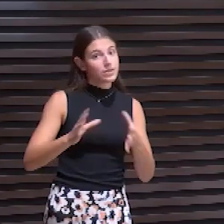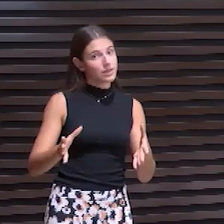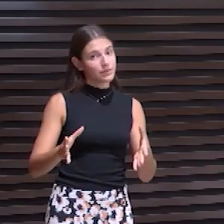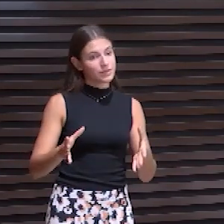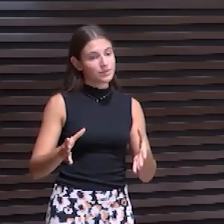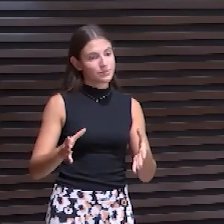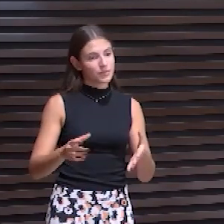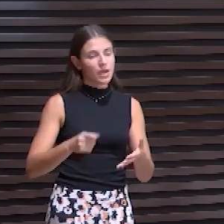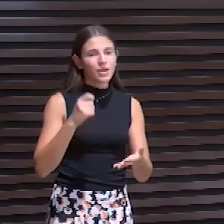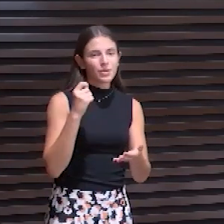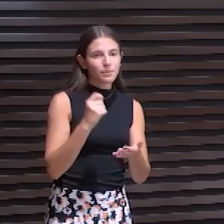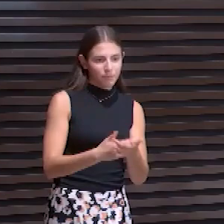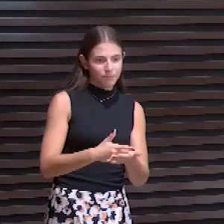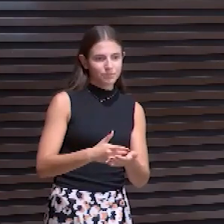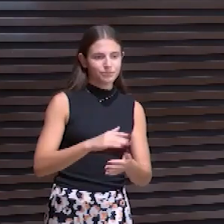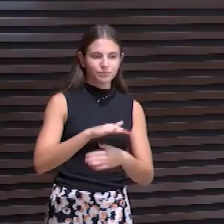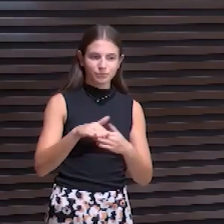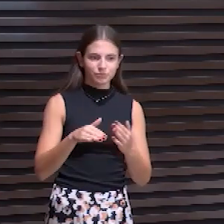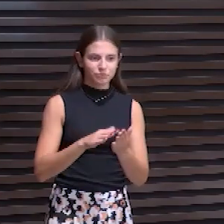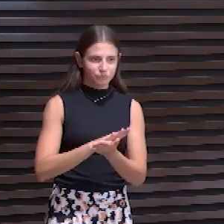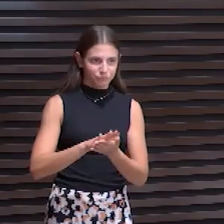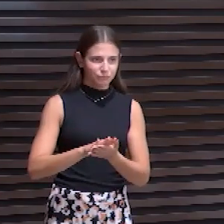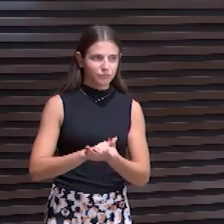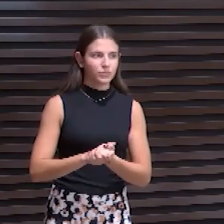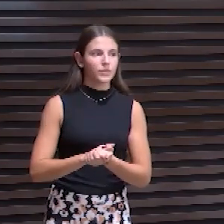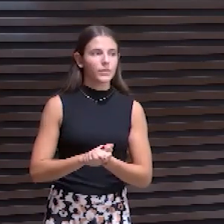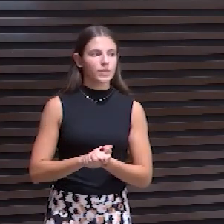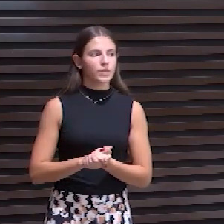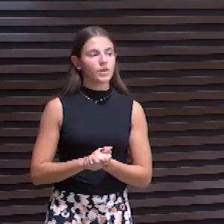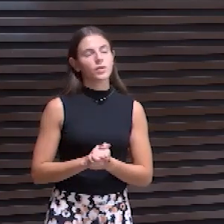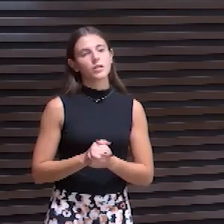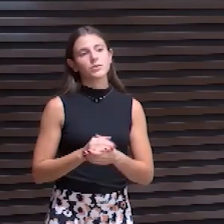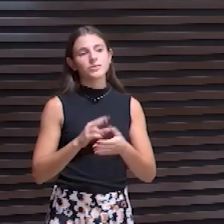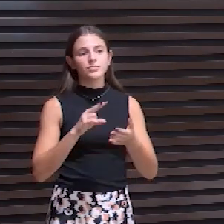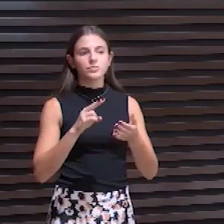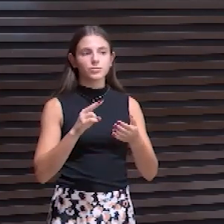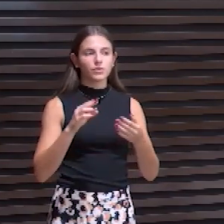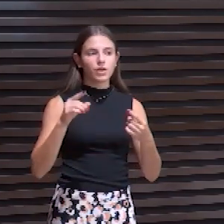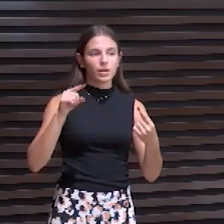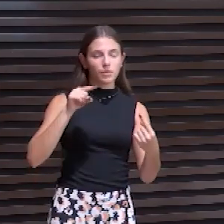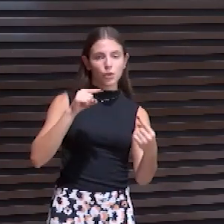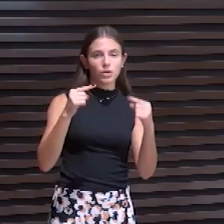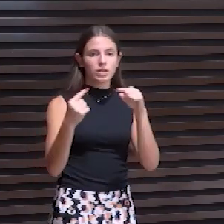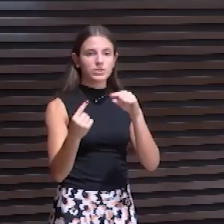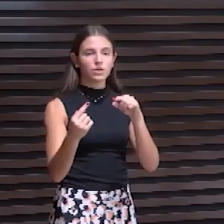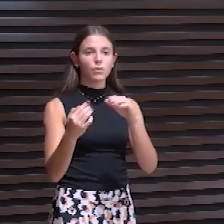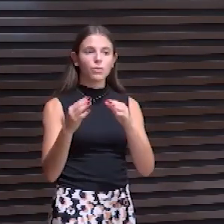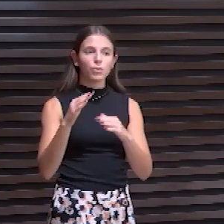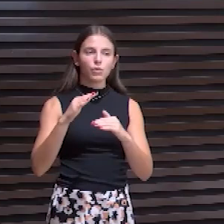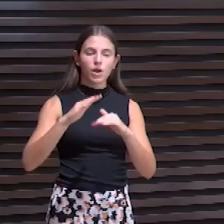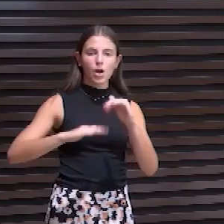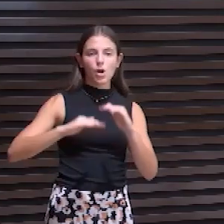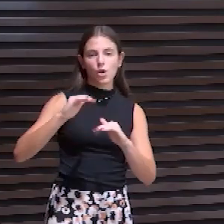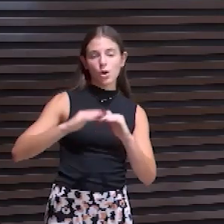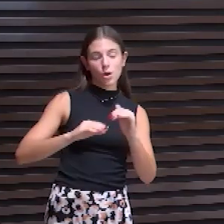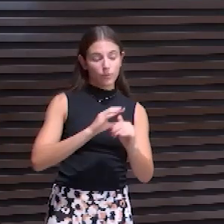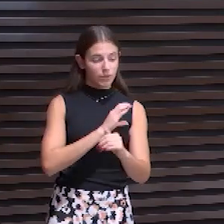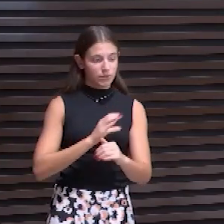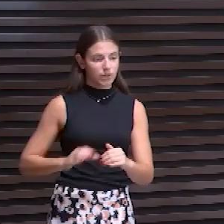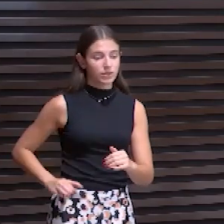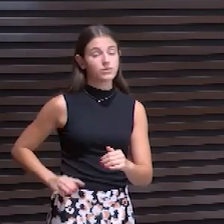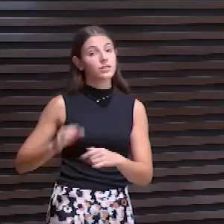Então, isso era uma alusão à obra de Cristo. Nós sabemos que a obra de Cristo nos tirou da escravidão do